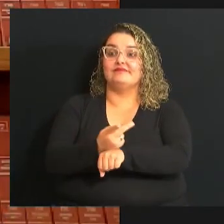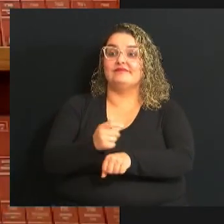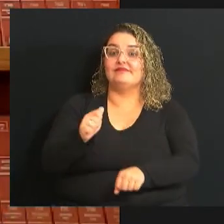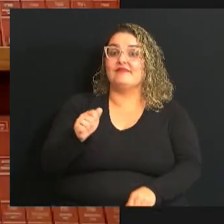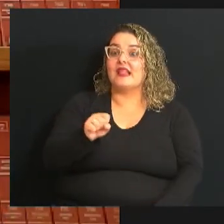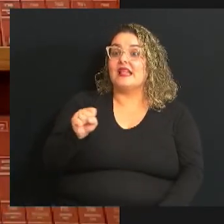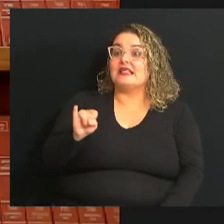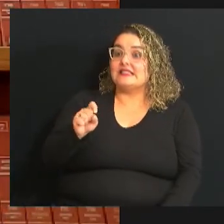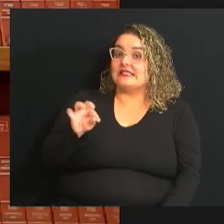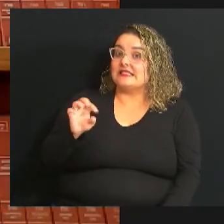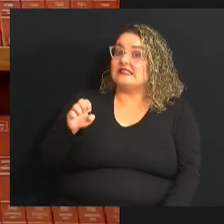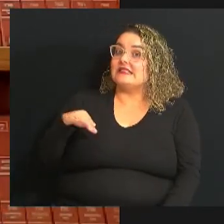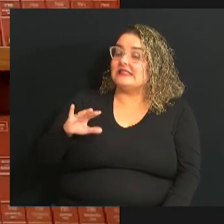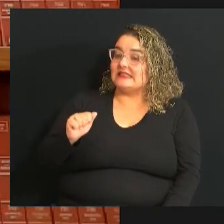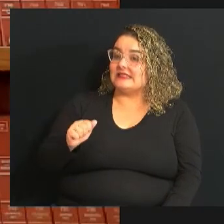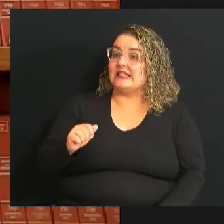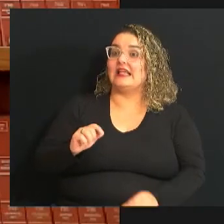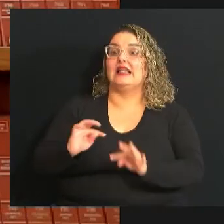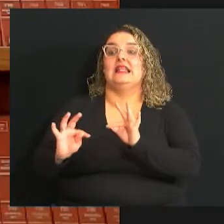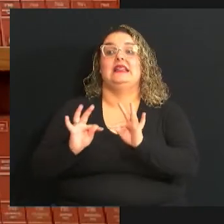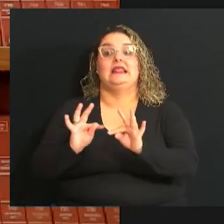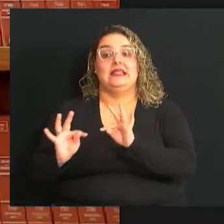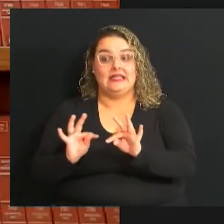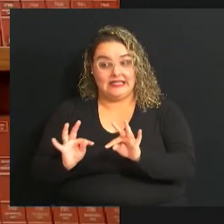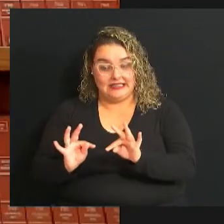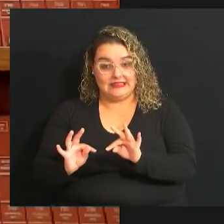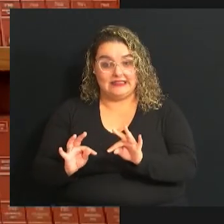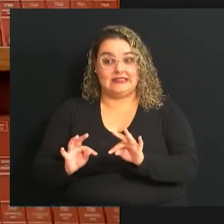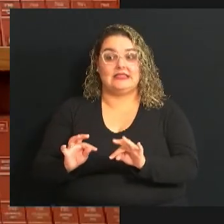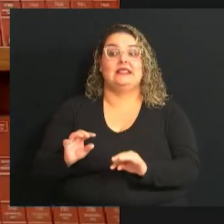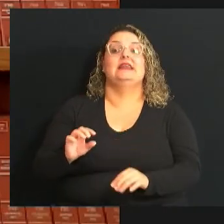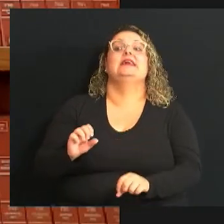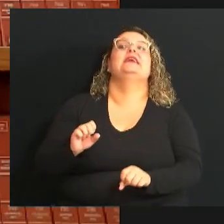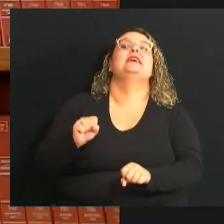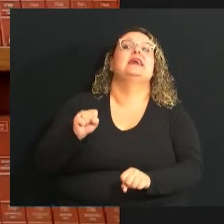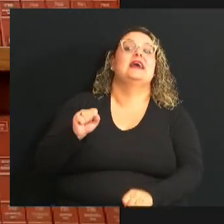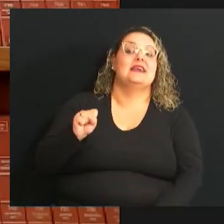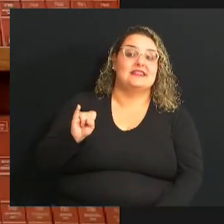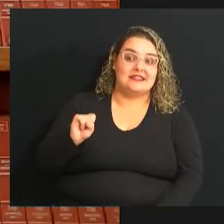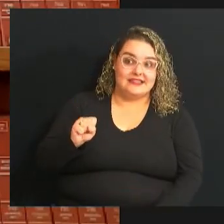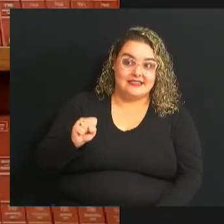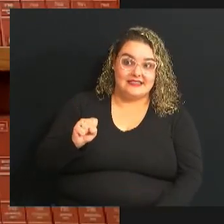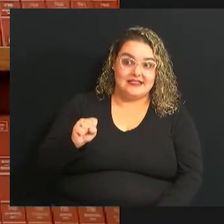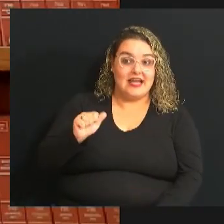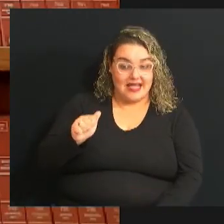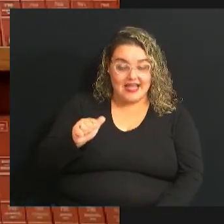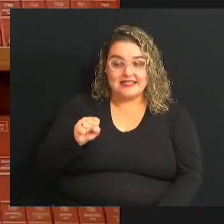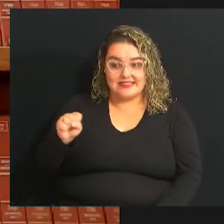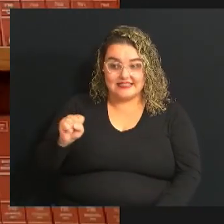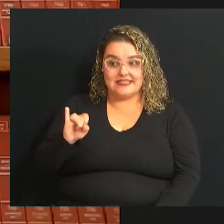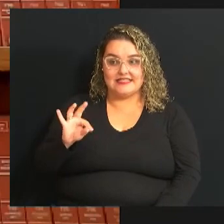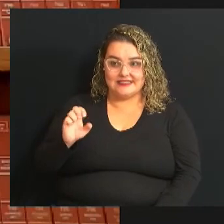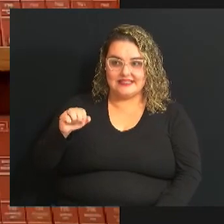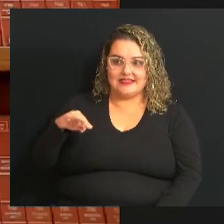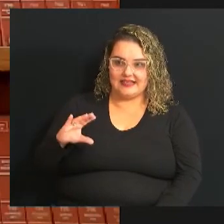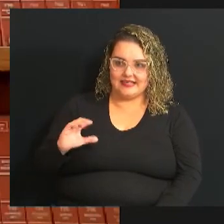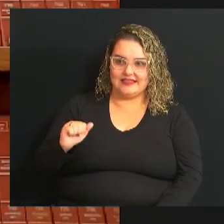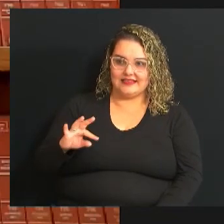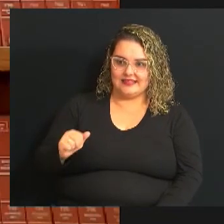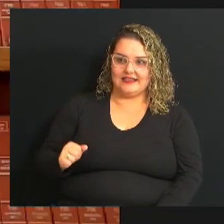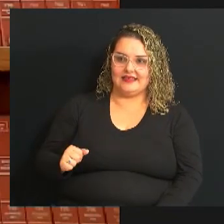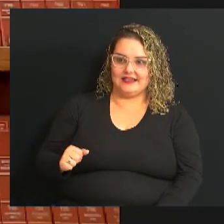novembro. Normalmente, esse índice são dos últimos 30 a 60 dias. Então, o consumidor tem uma ideia. Isso caso ele